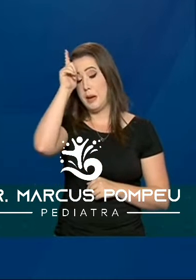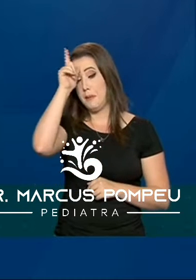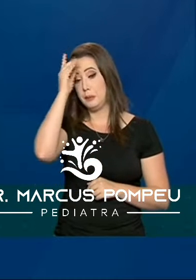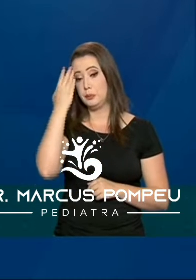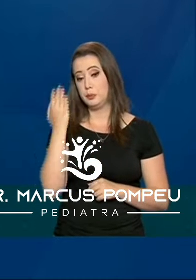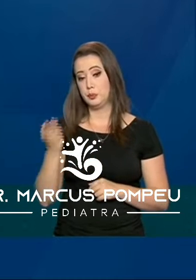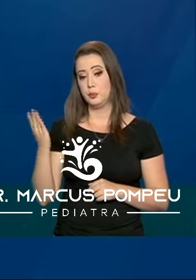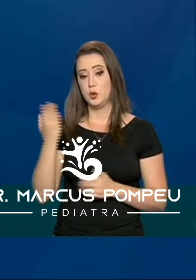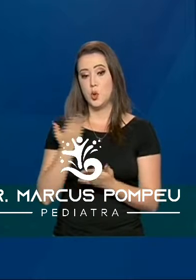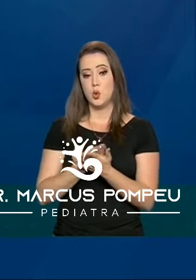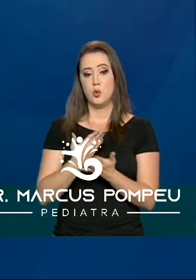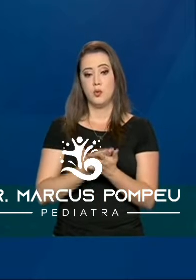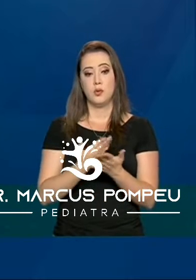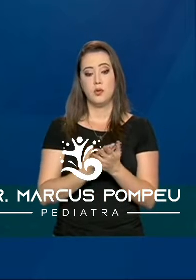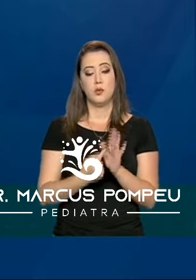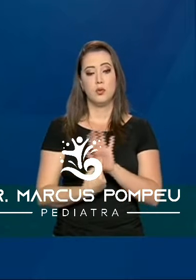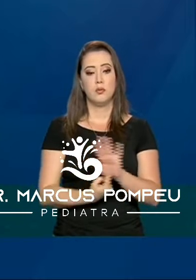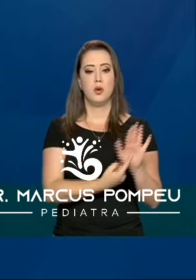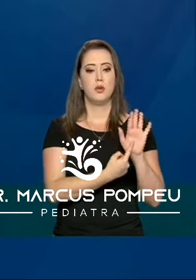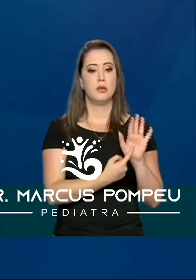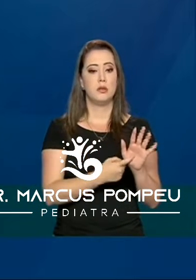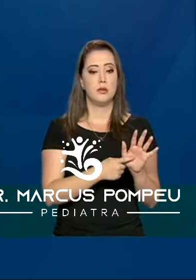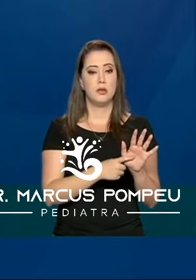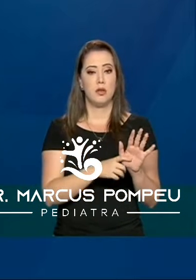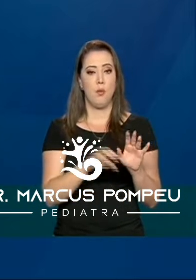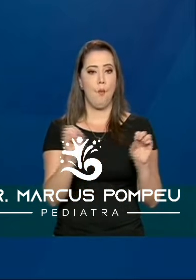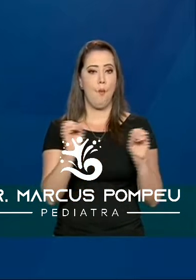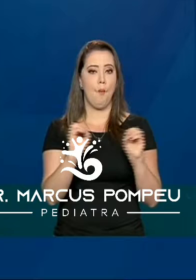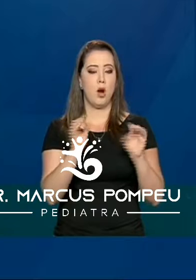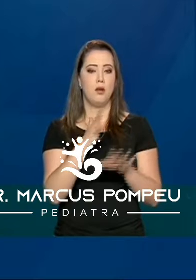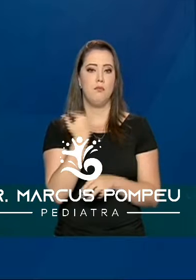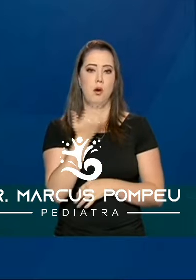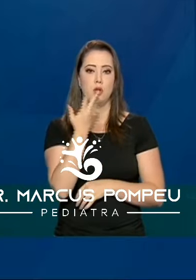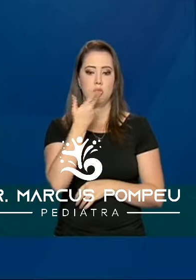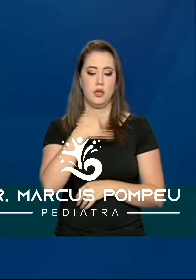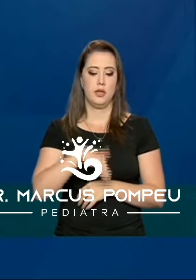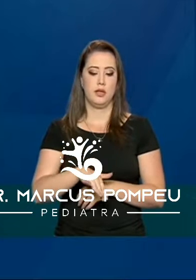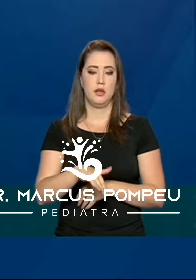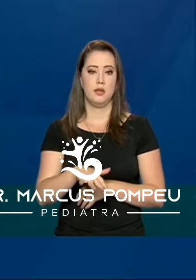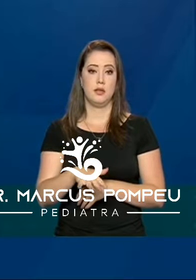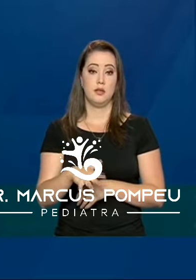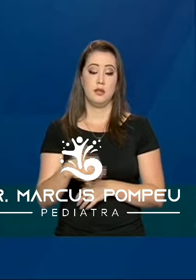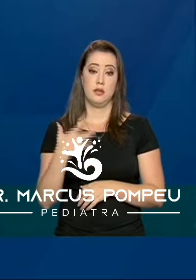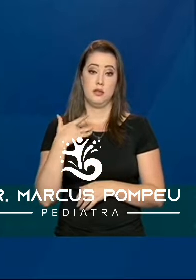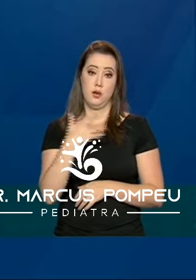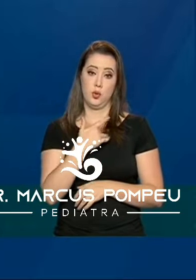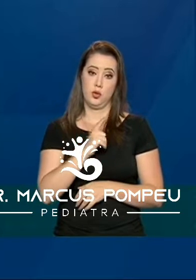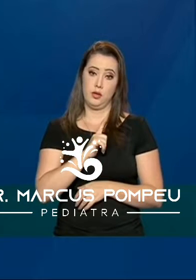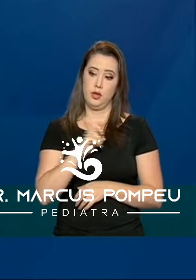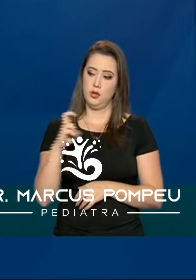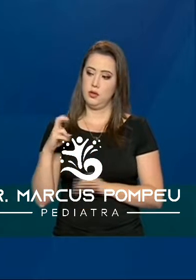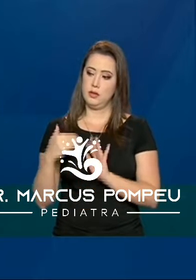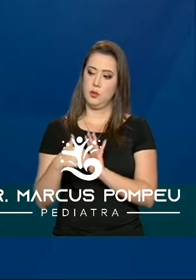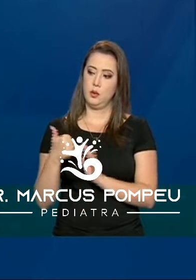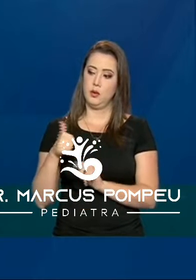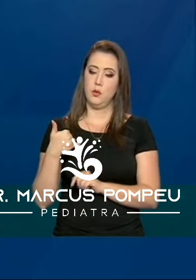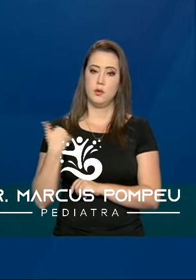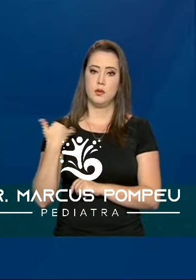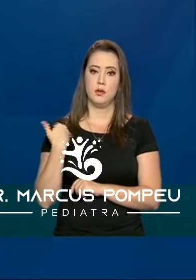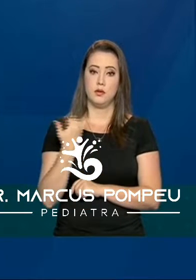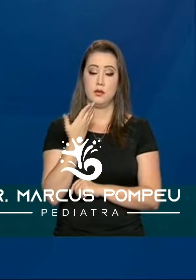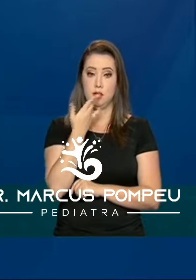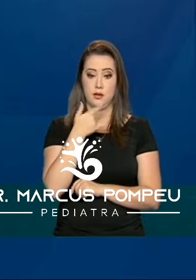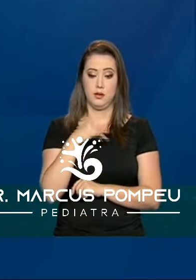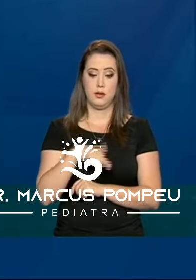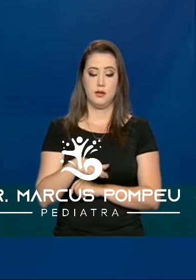o estudo mostra no death, nenhuma morte entre crianças saudáveis entre 5 a 11 anos. São essas crianças que a gente